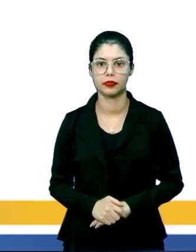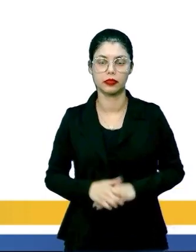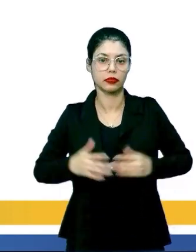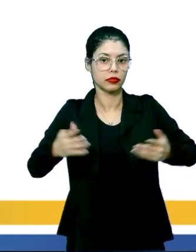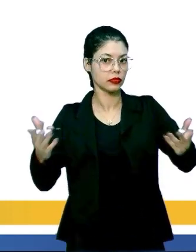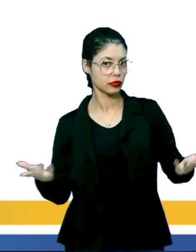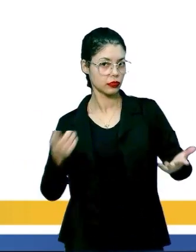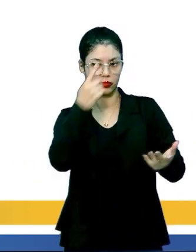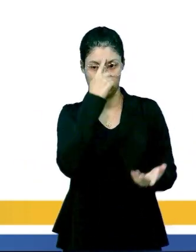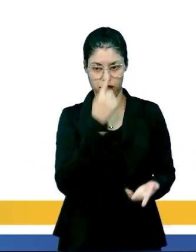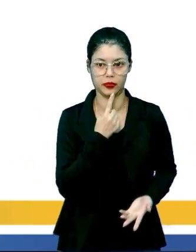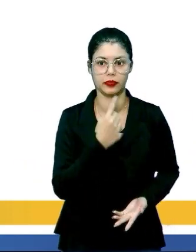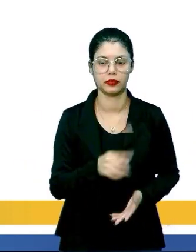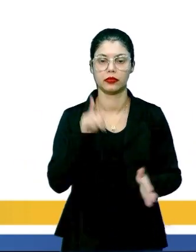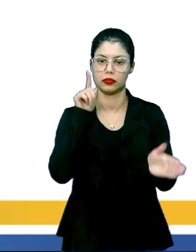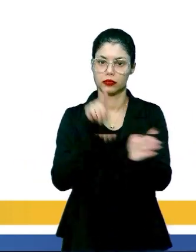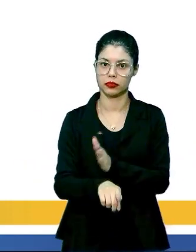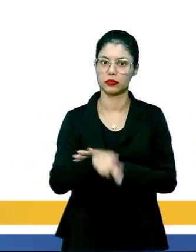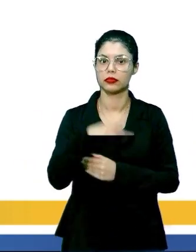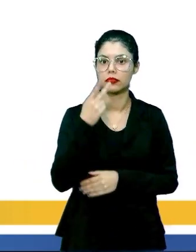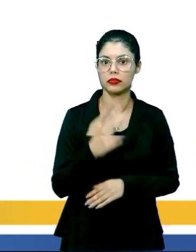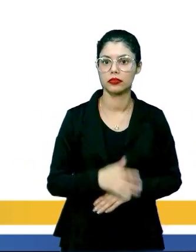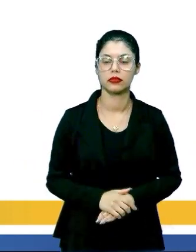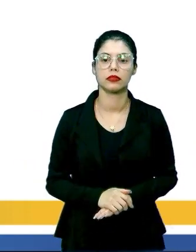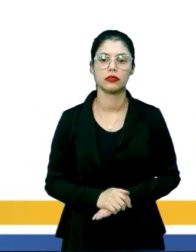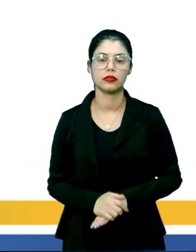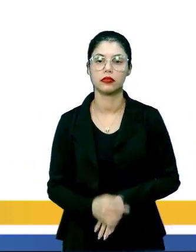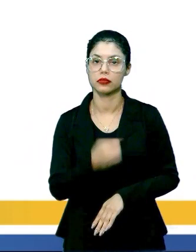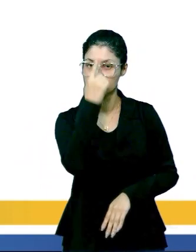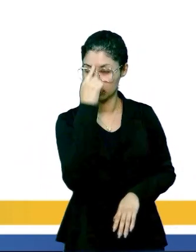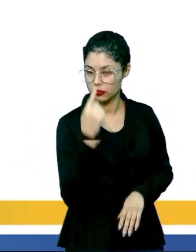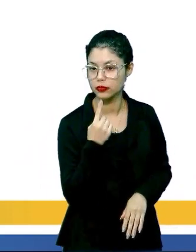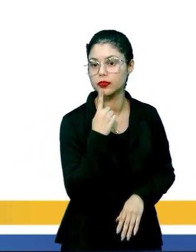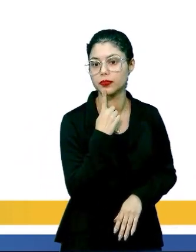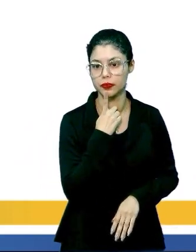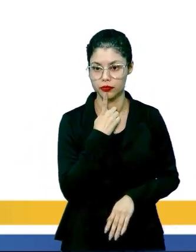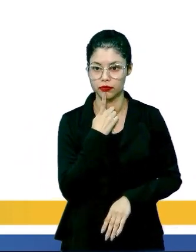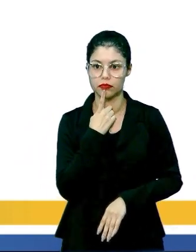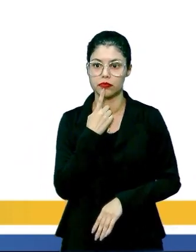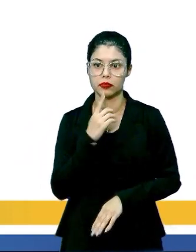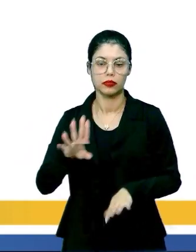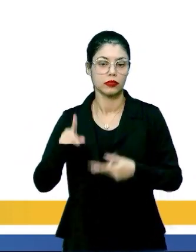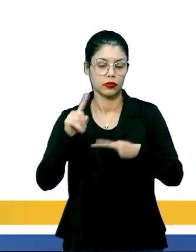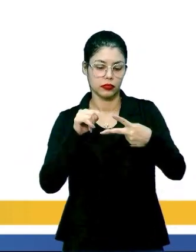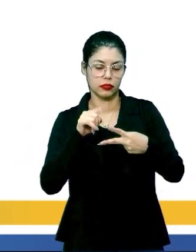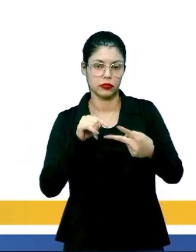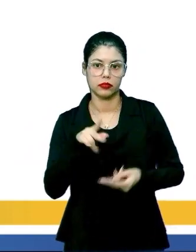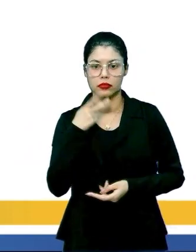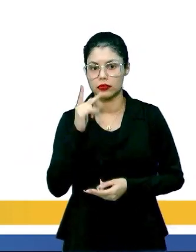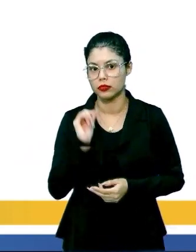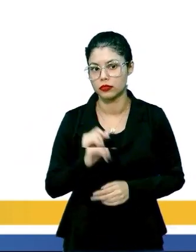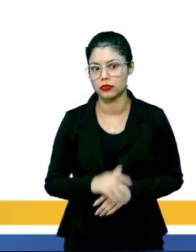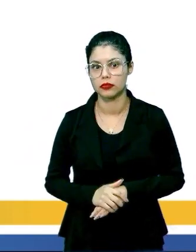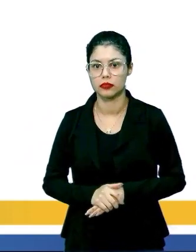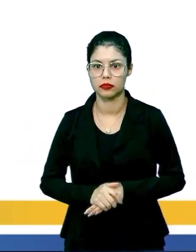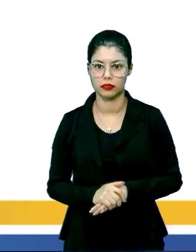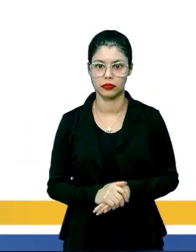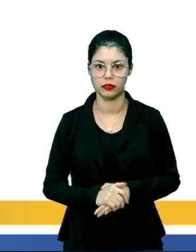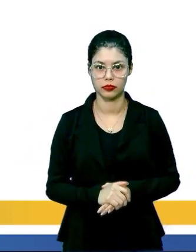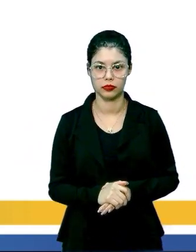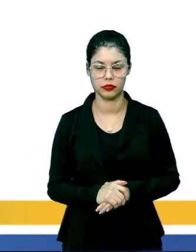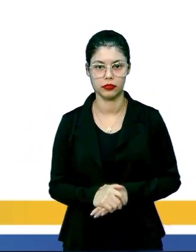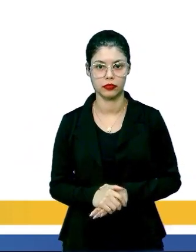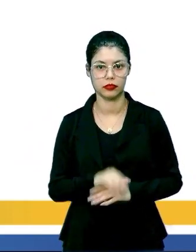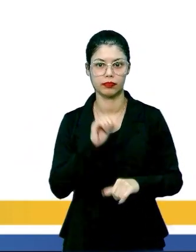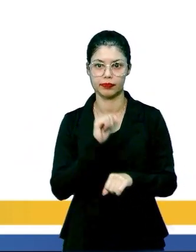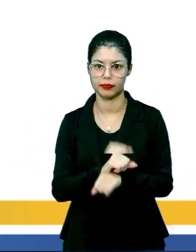O que é essa imagem? O texto que tem aí é uma imagem. Então, o que essas duas imagens estão dizendo para vocês?